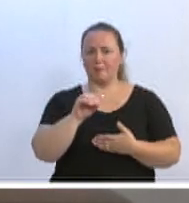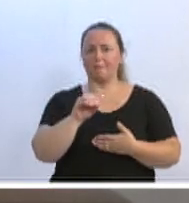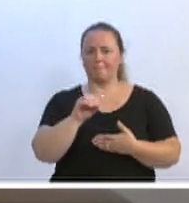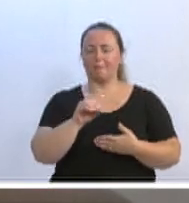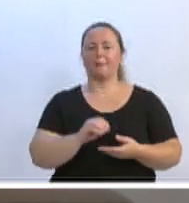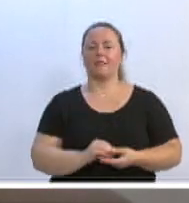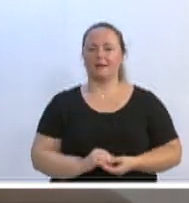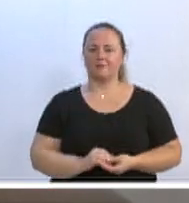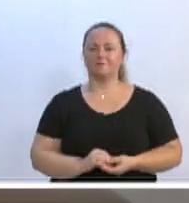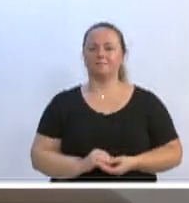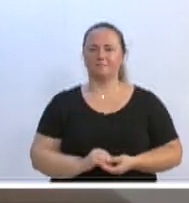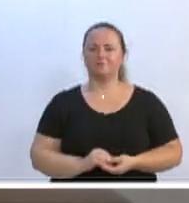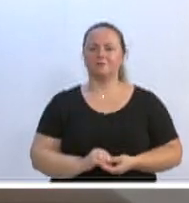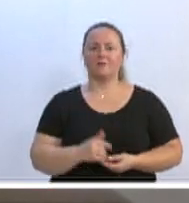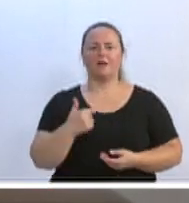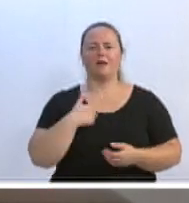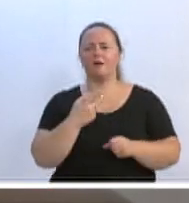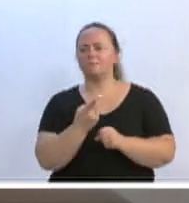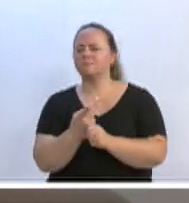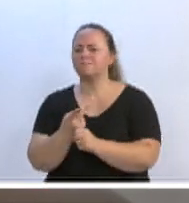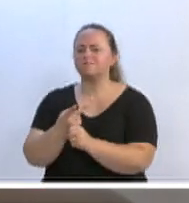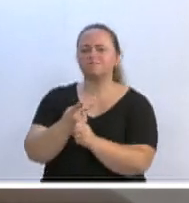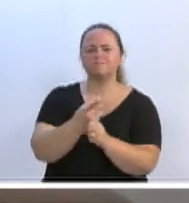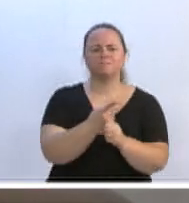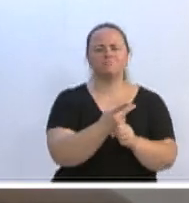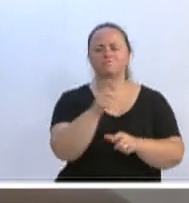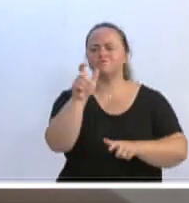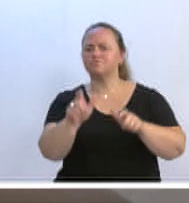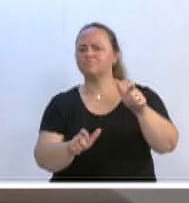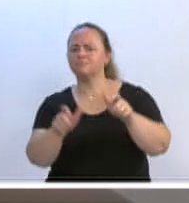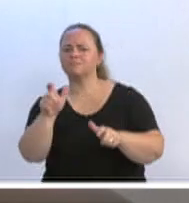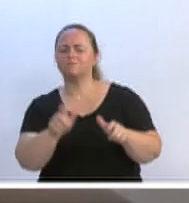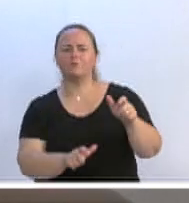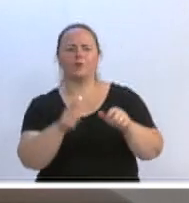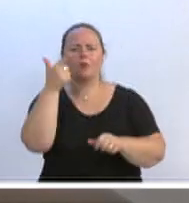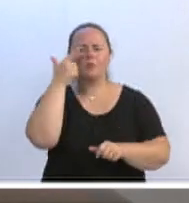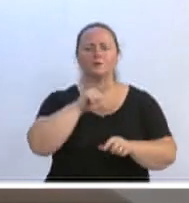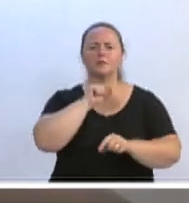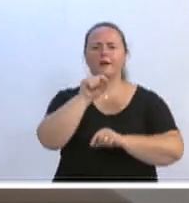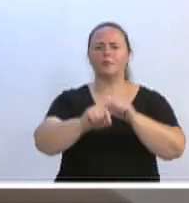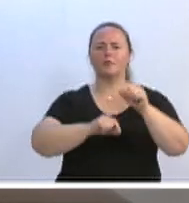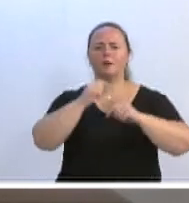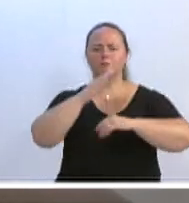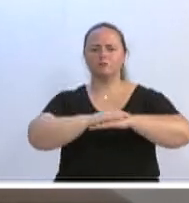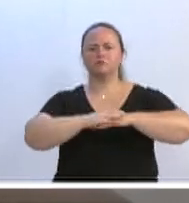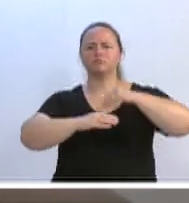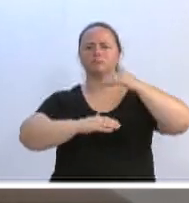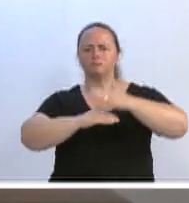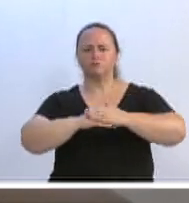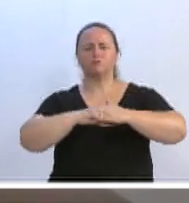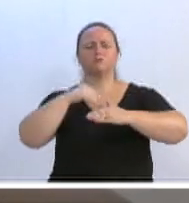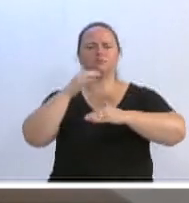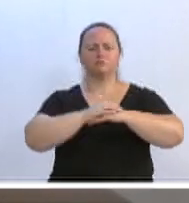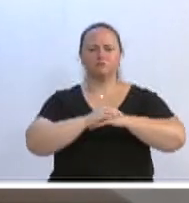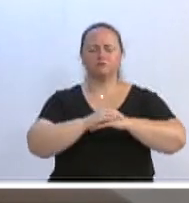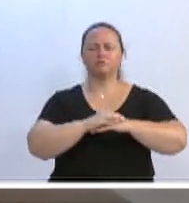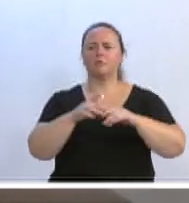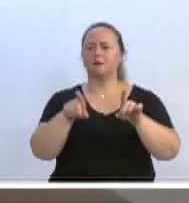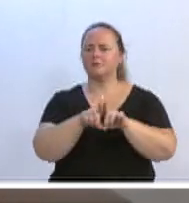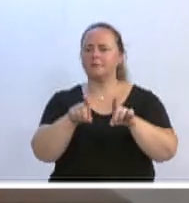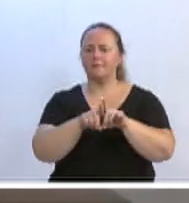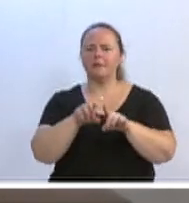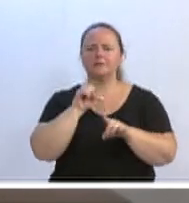Busquei um homem que estivesse tapando o muro, que estivesse na brecha perante